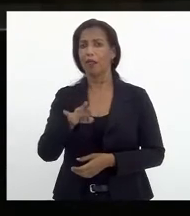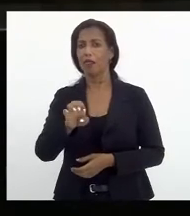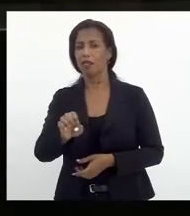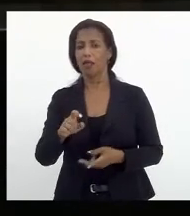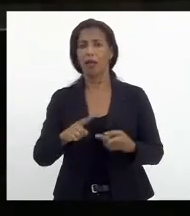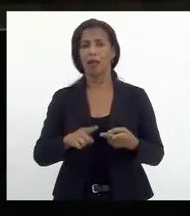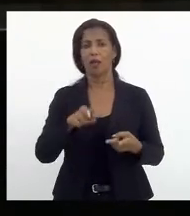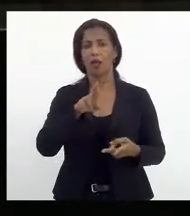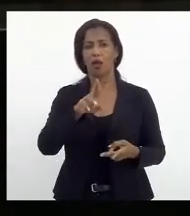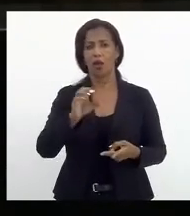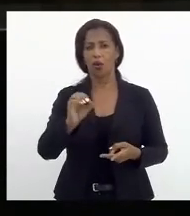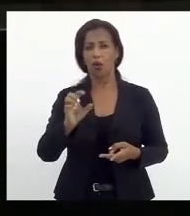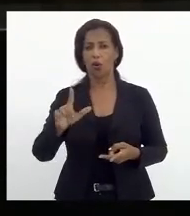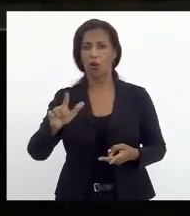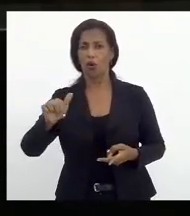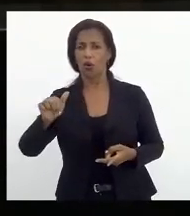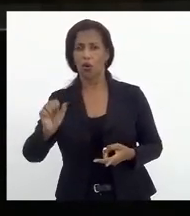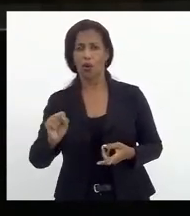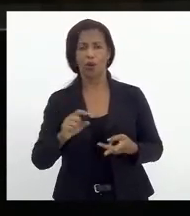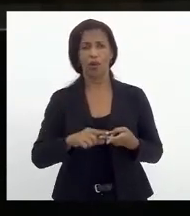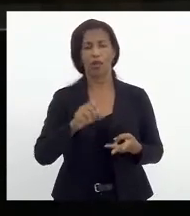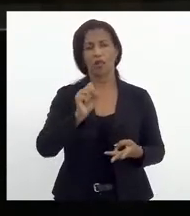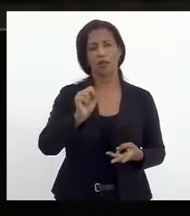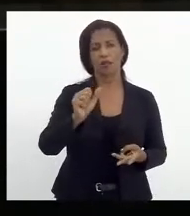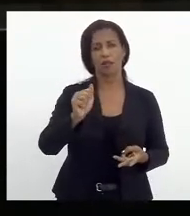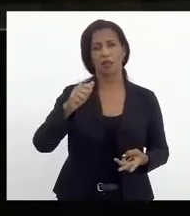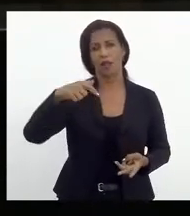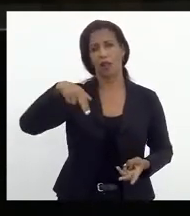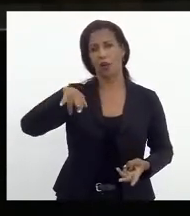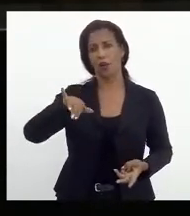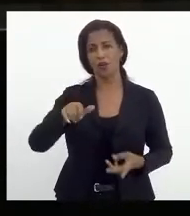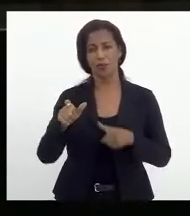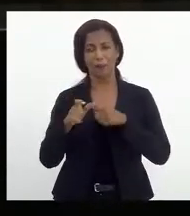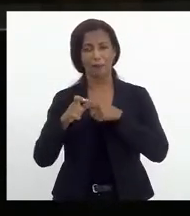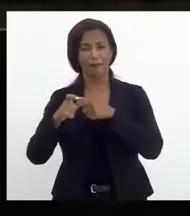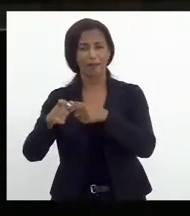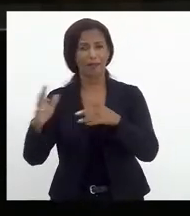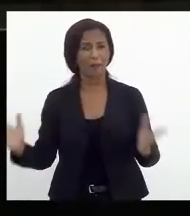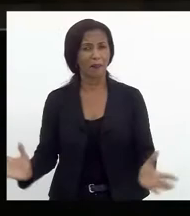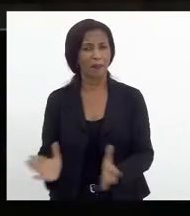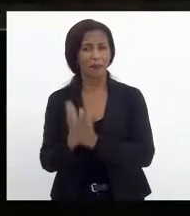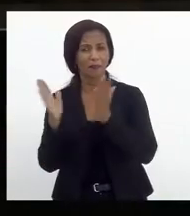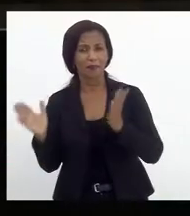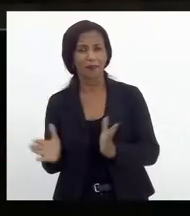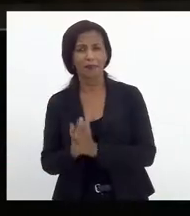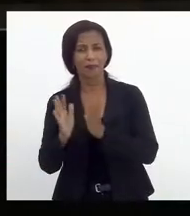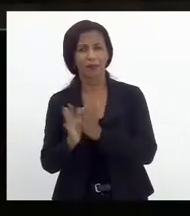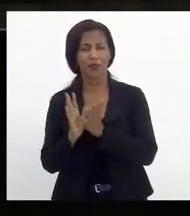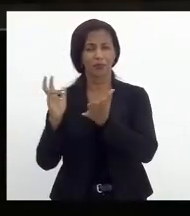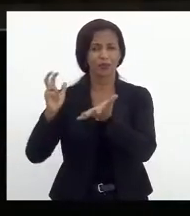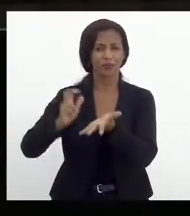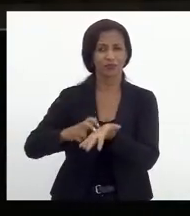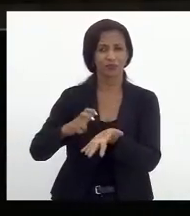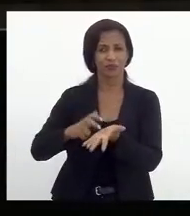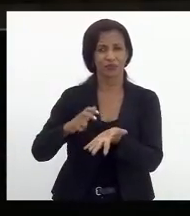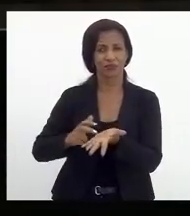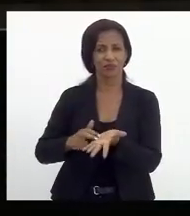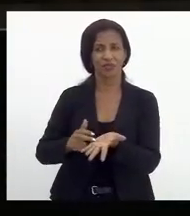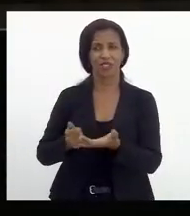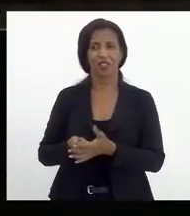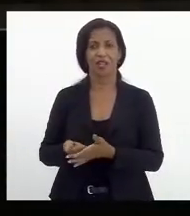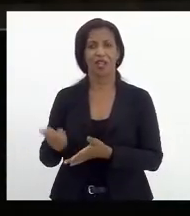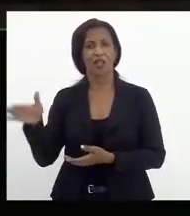do Rolas, comunidade do Saquaçu, comunidades da periferia muito pobres, que durante o dia, que utilizam